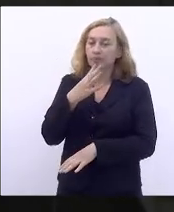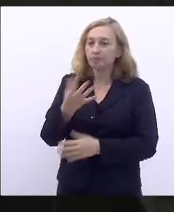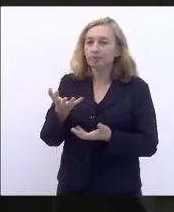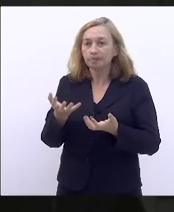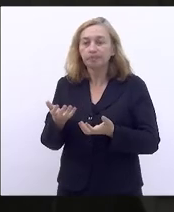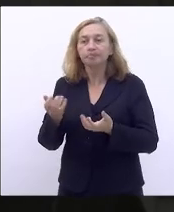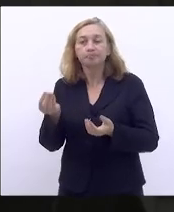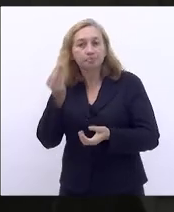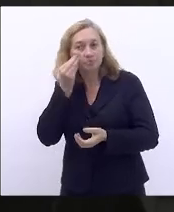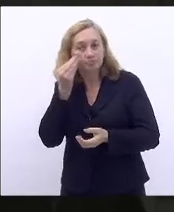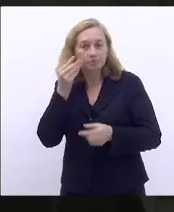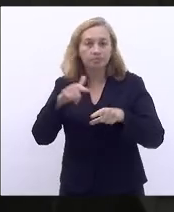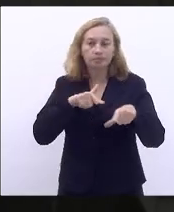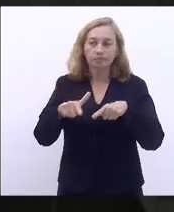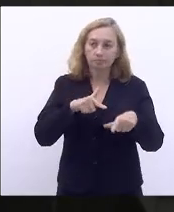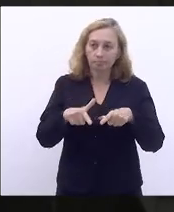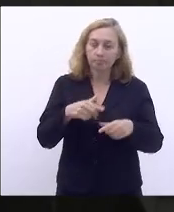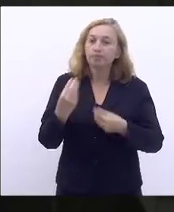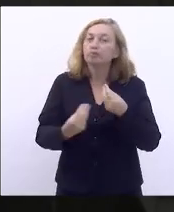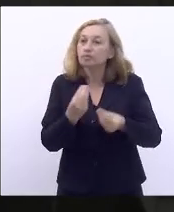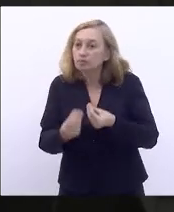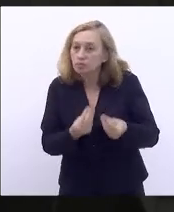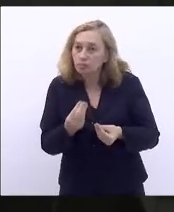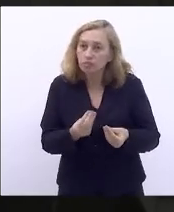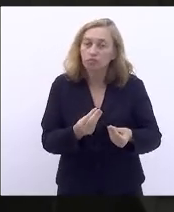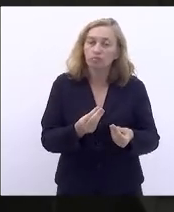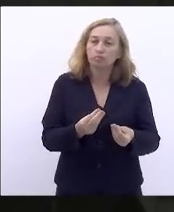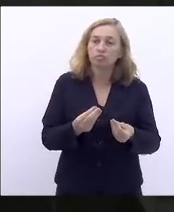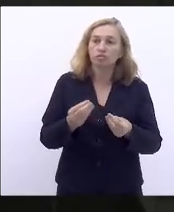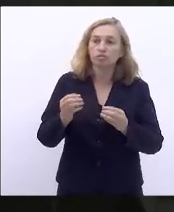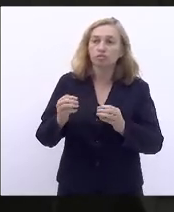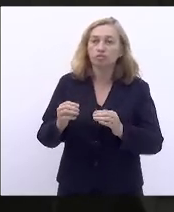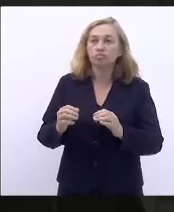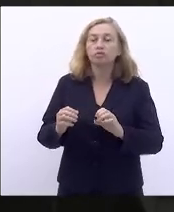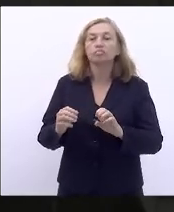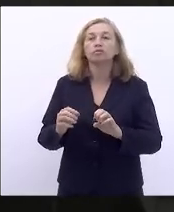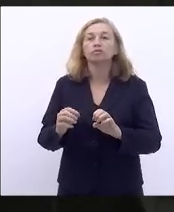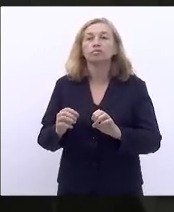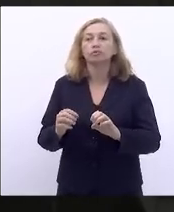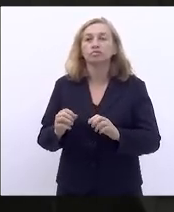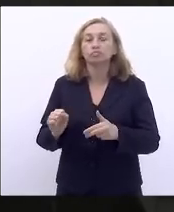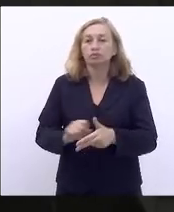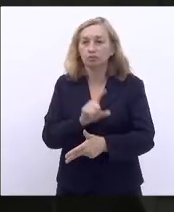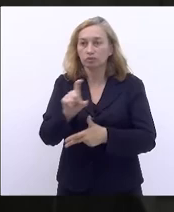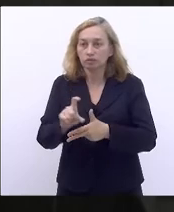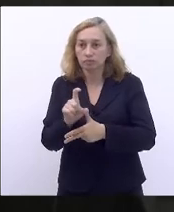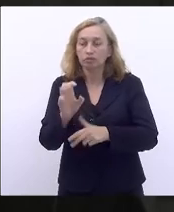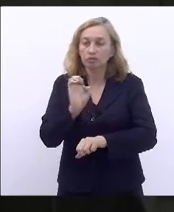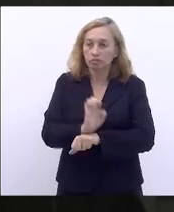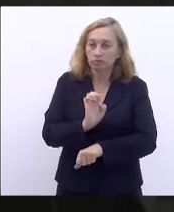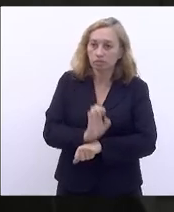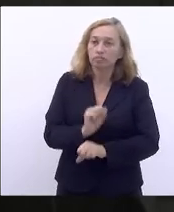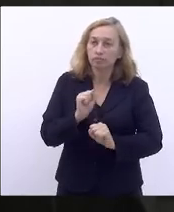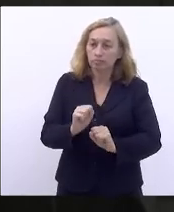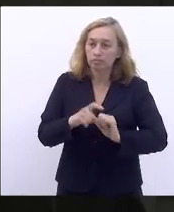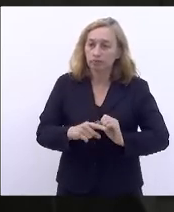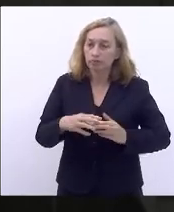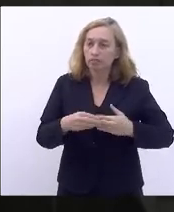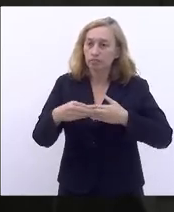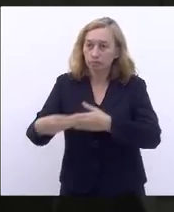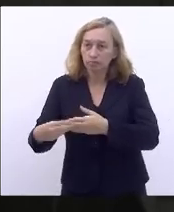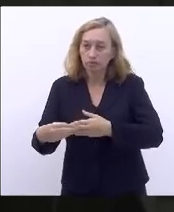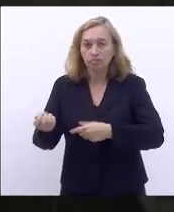oportunidade de emprego, como e de que forma o executivo estadual pode ser um indutor dessa